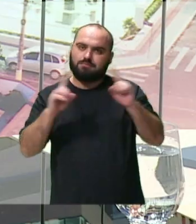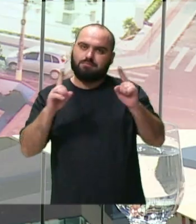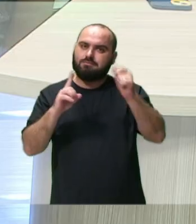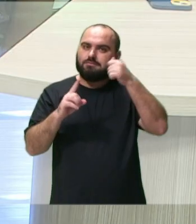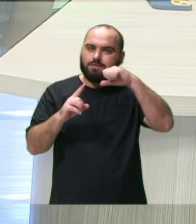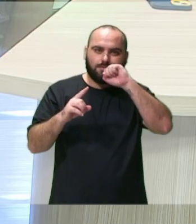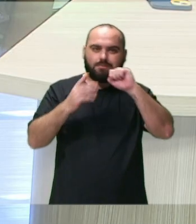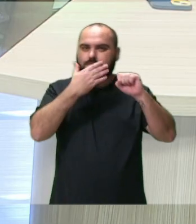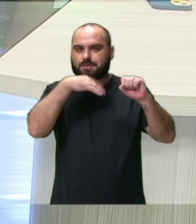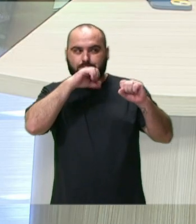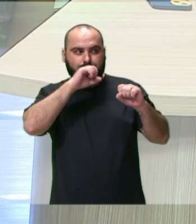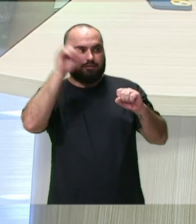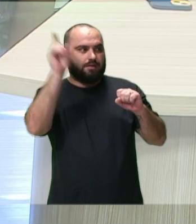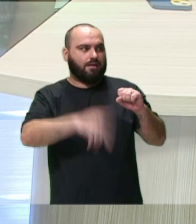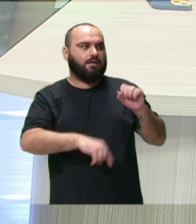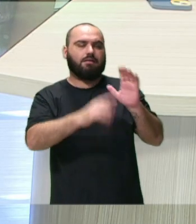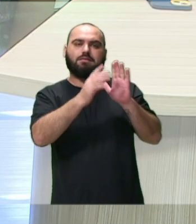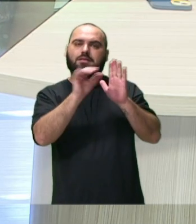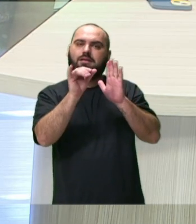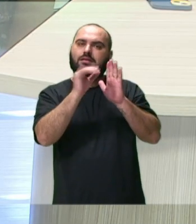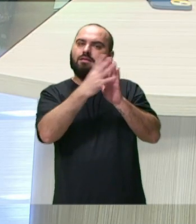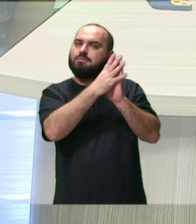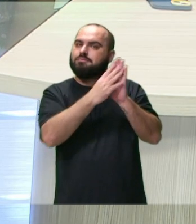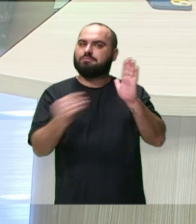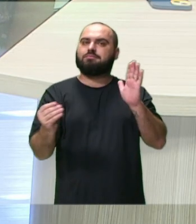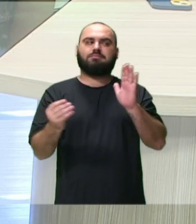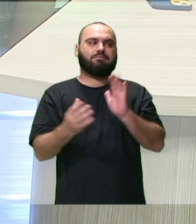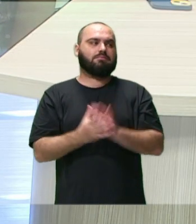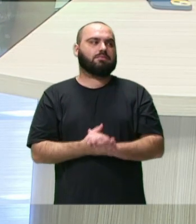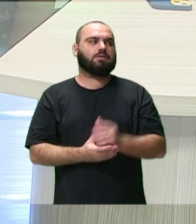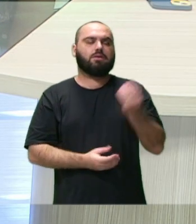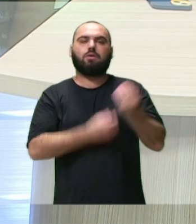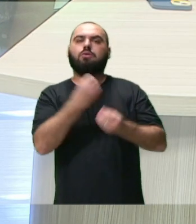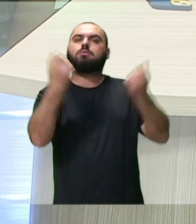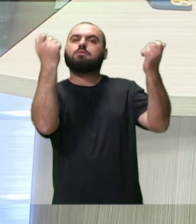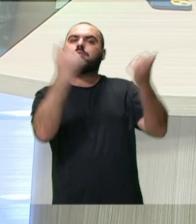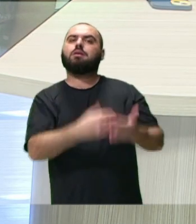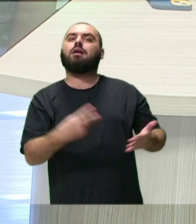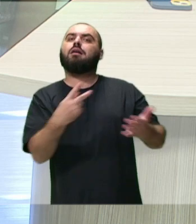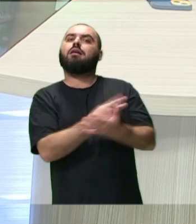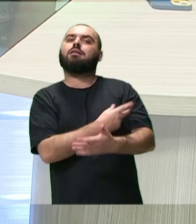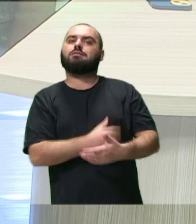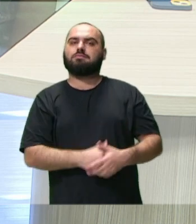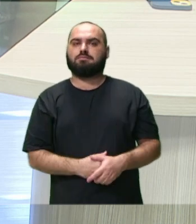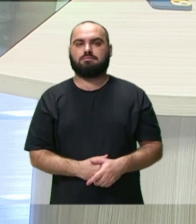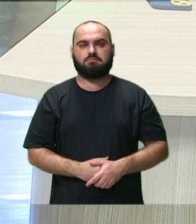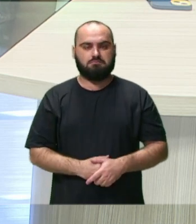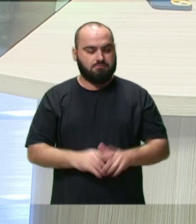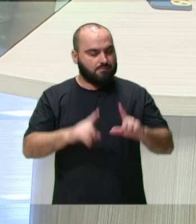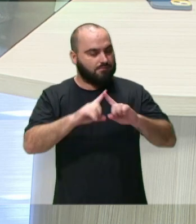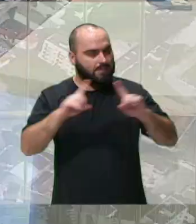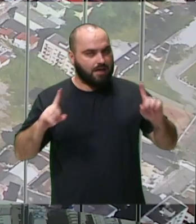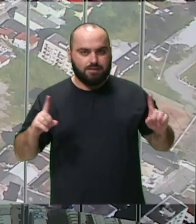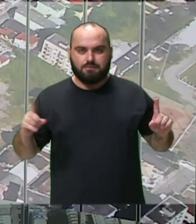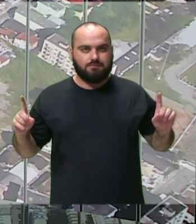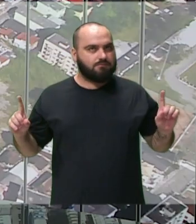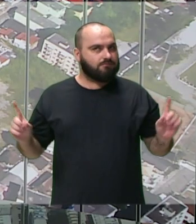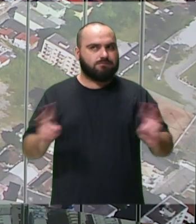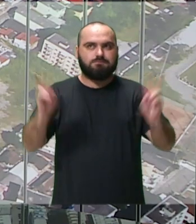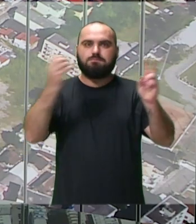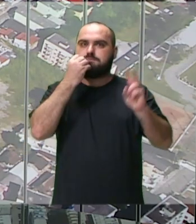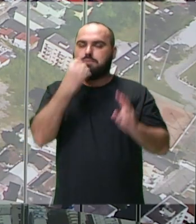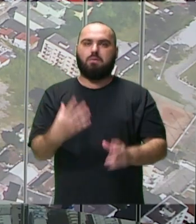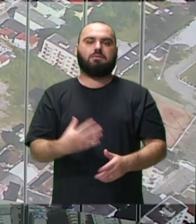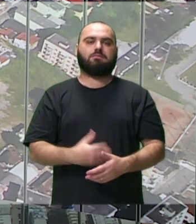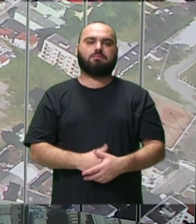exemplo que a gente tem. Então, como é que vamos dizer que o pai e mãe estão fazendo errado? Então, a gente tem que explicar devagarinho, né? Valeu muito a pena, foi muito gostoso. Vereadora, acho